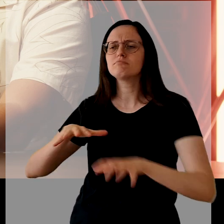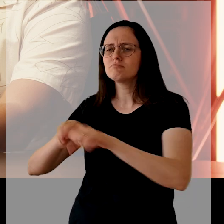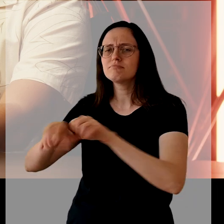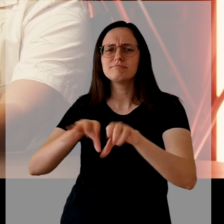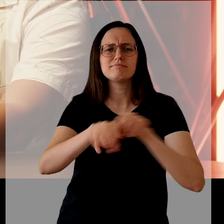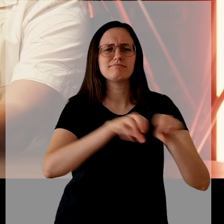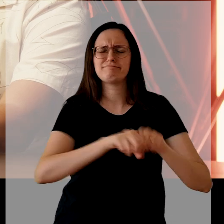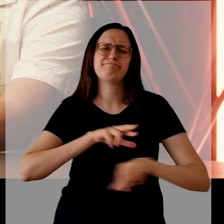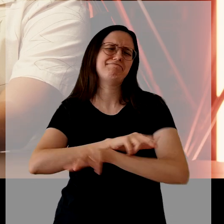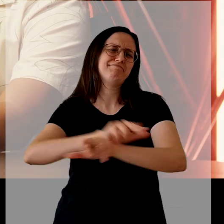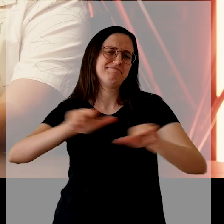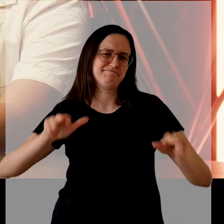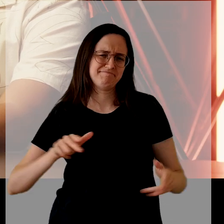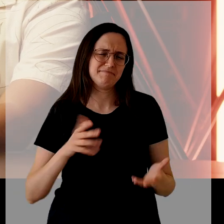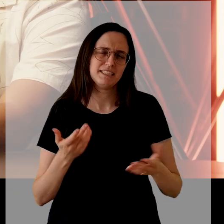formações heterogêneas, assim.